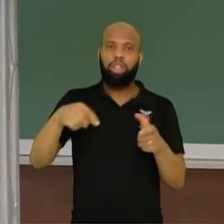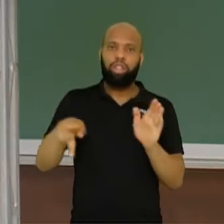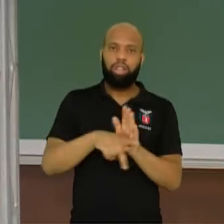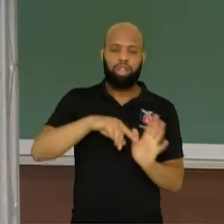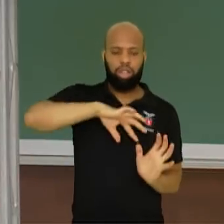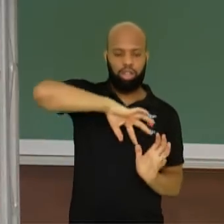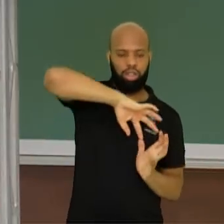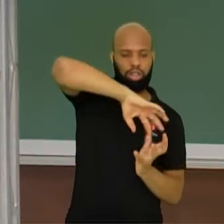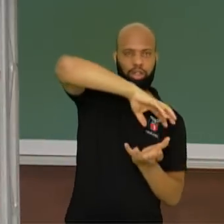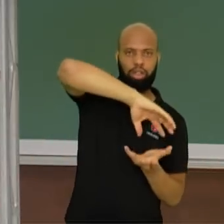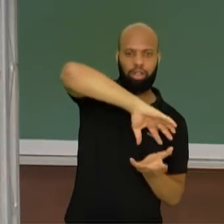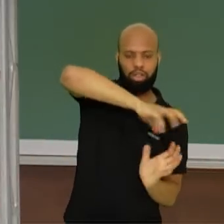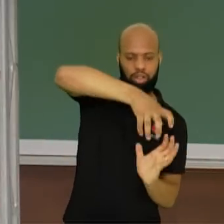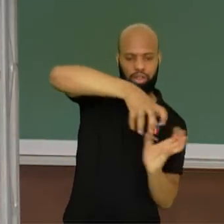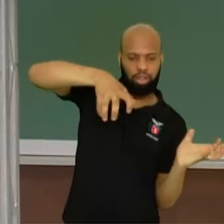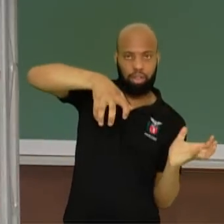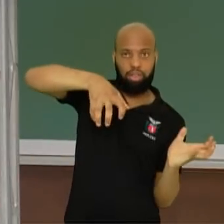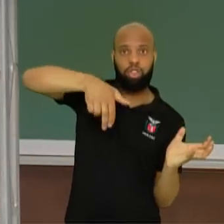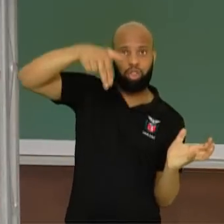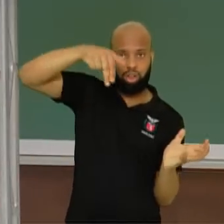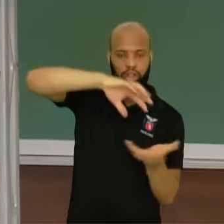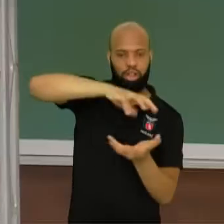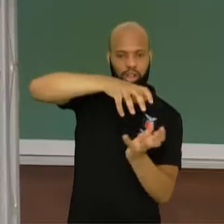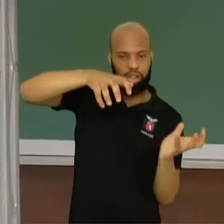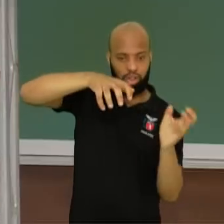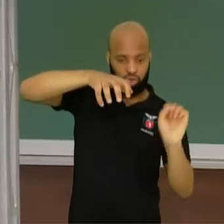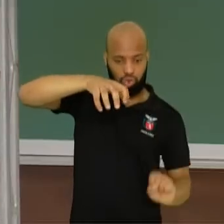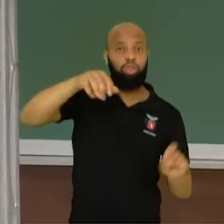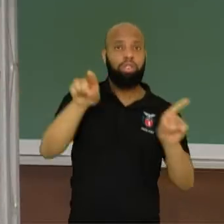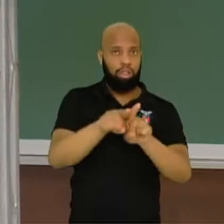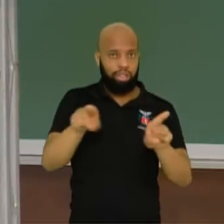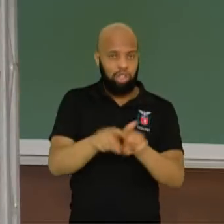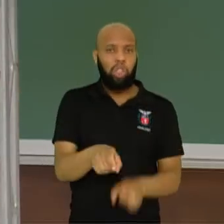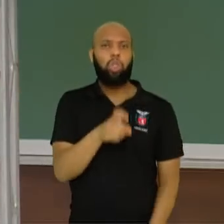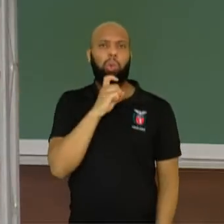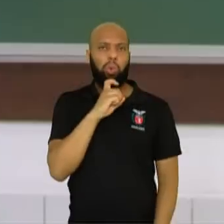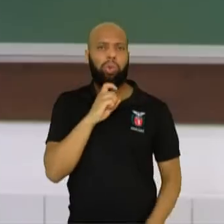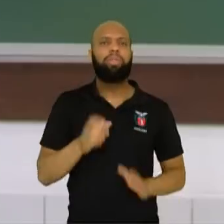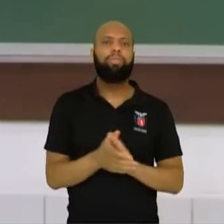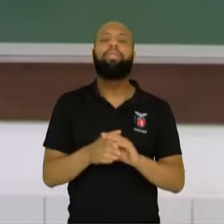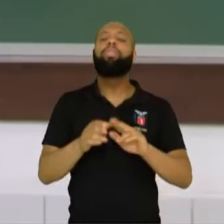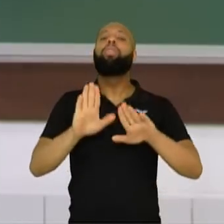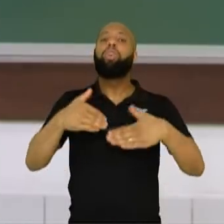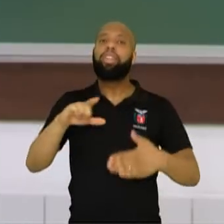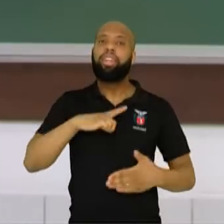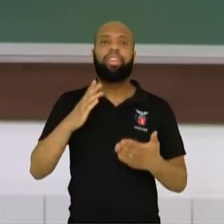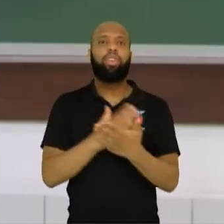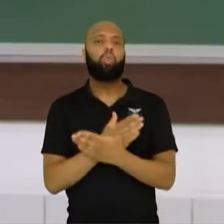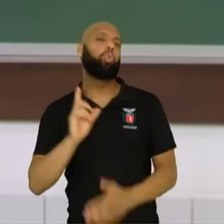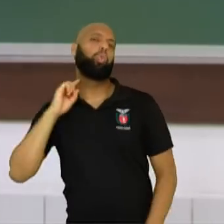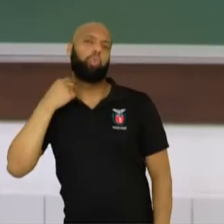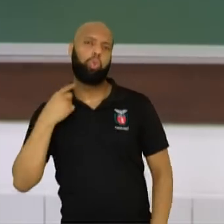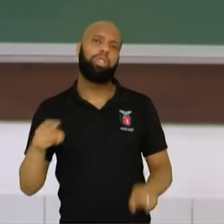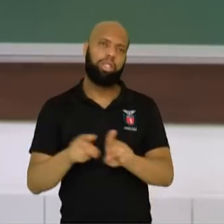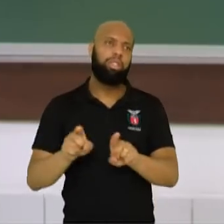na criação dos animais. Por isso, temos que preservar esse líquido tão precioso. Vamos para o nosso